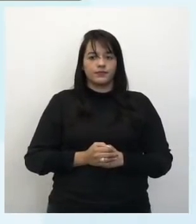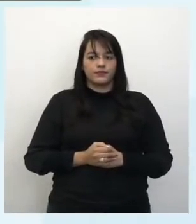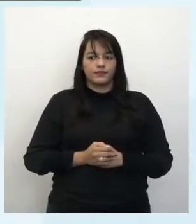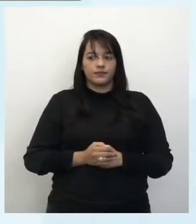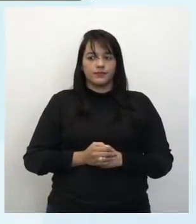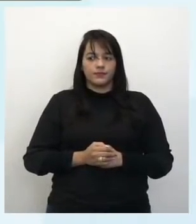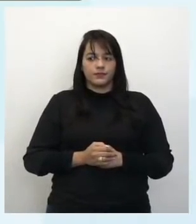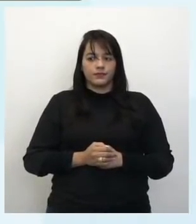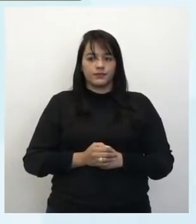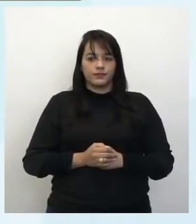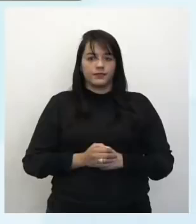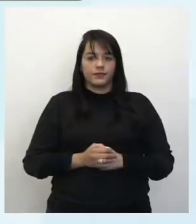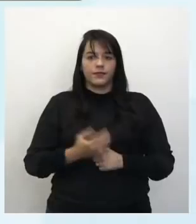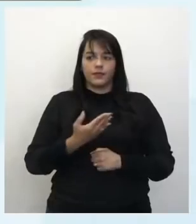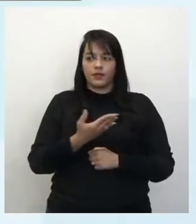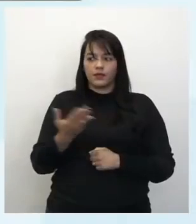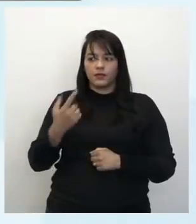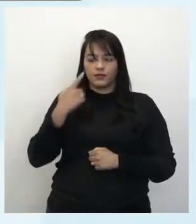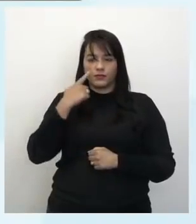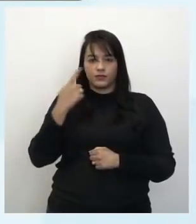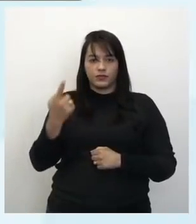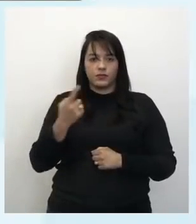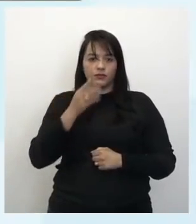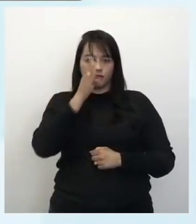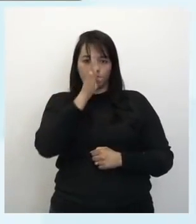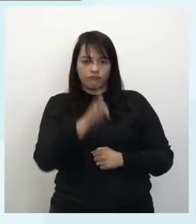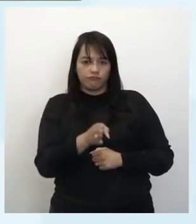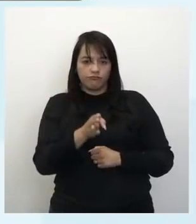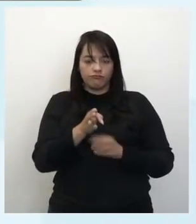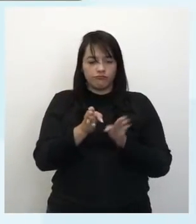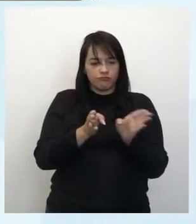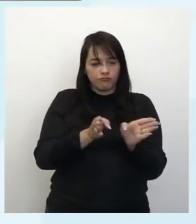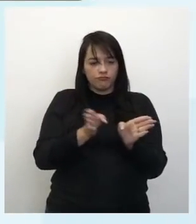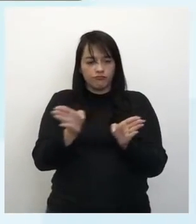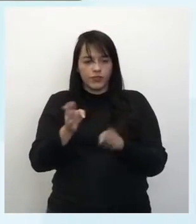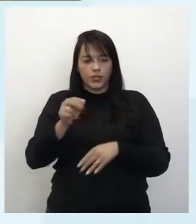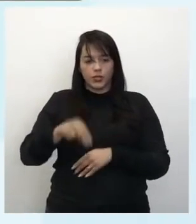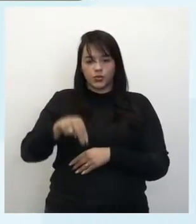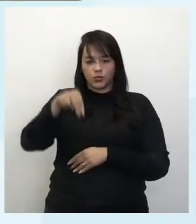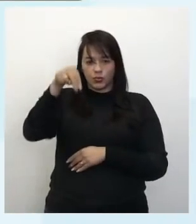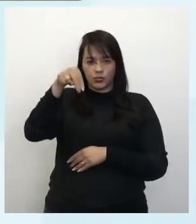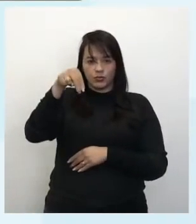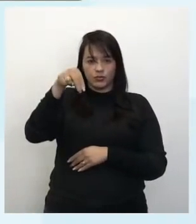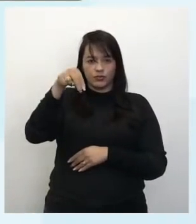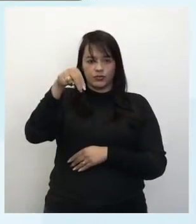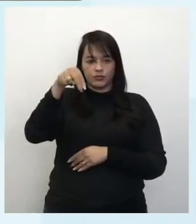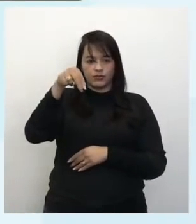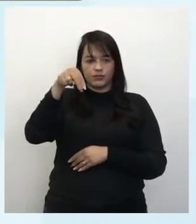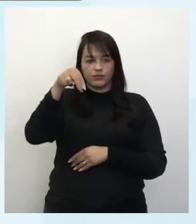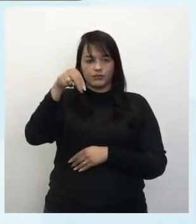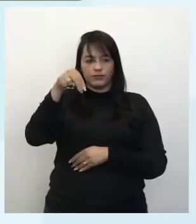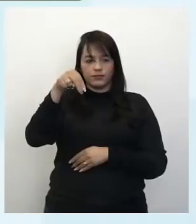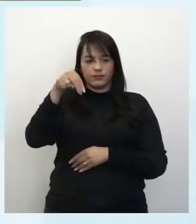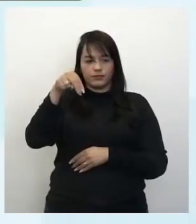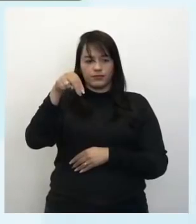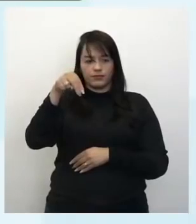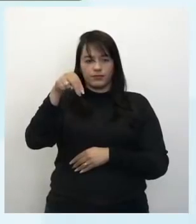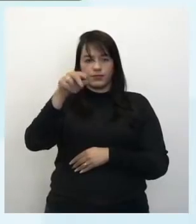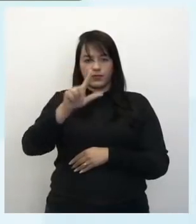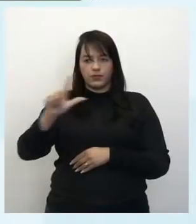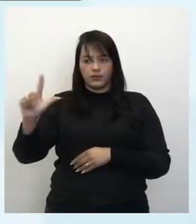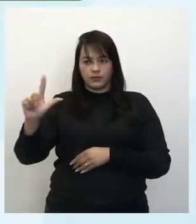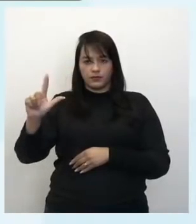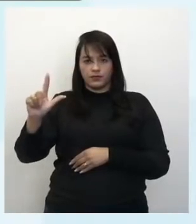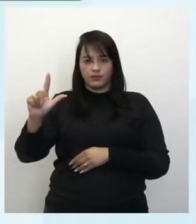are As direções cardeais ou os pontos cardeais são north, norte, east,